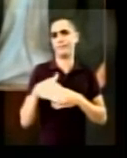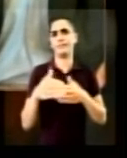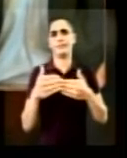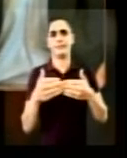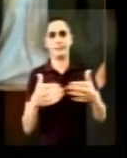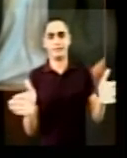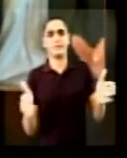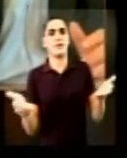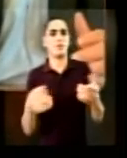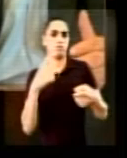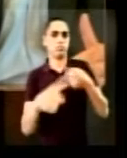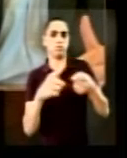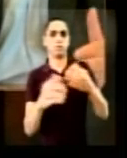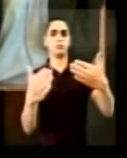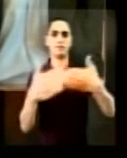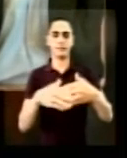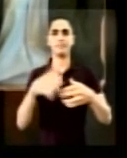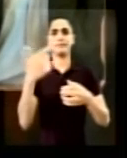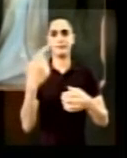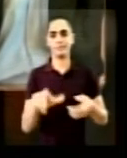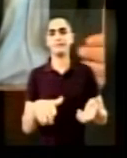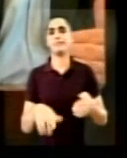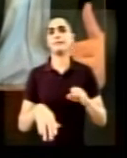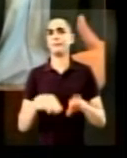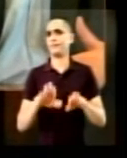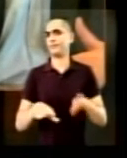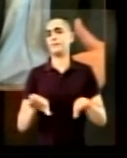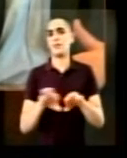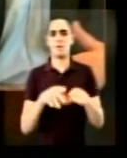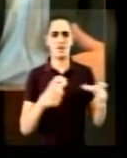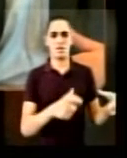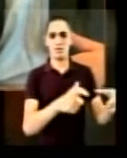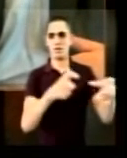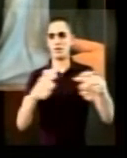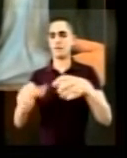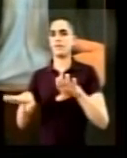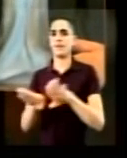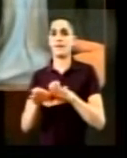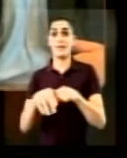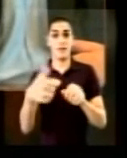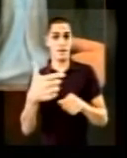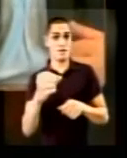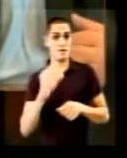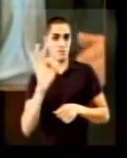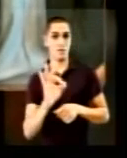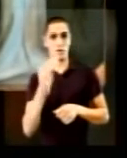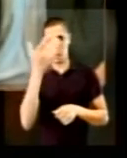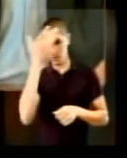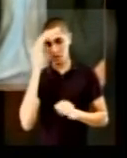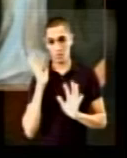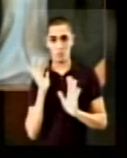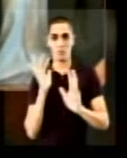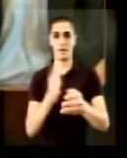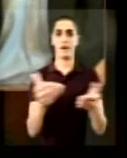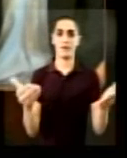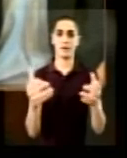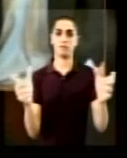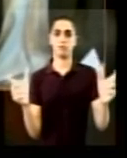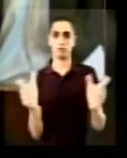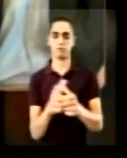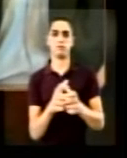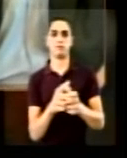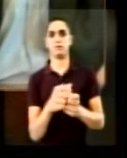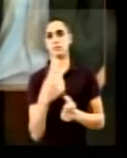a ser de 20, permitidas até 20 pessoas, já veio para 10, e com tendência a diminuir para mais